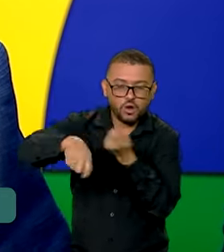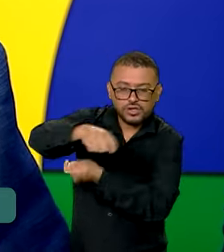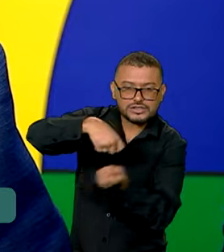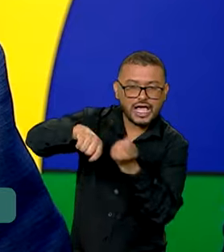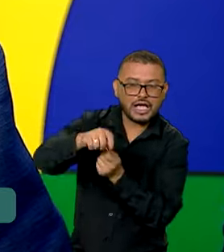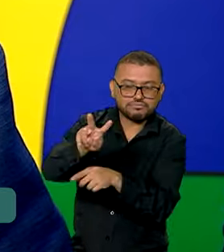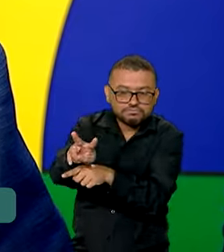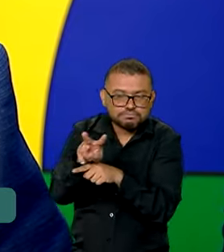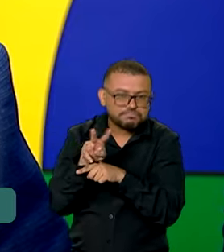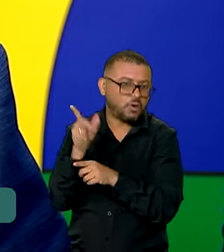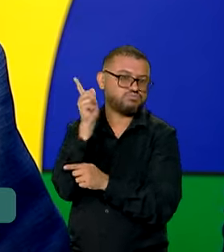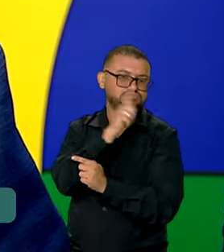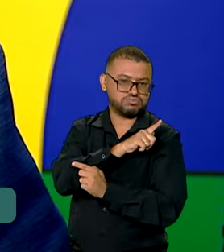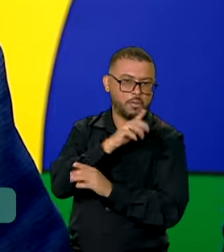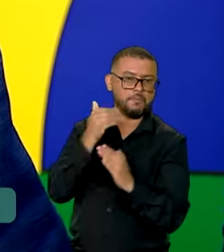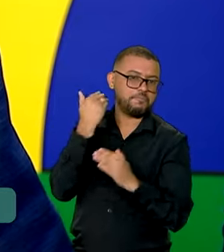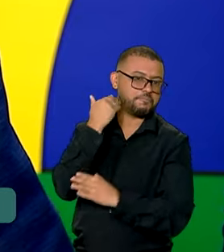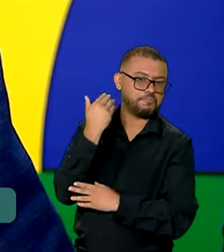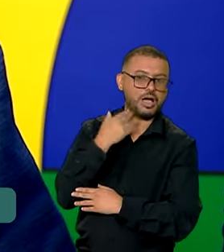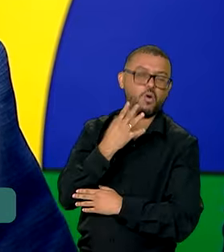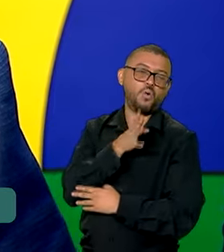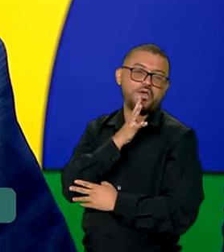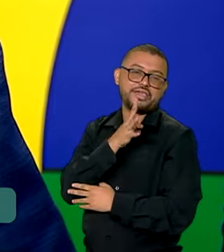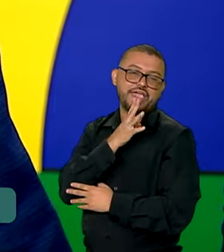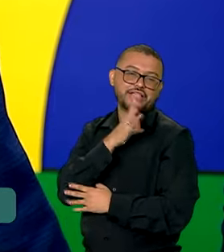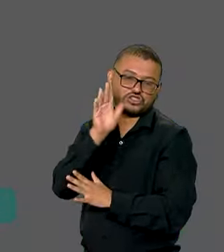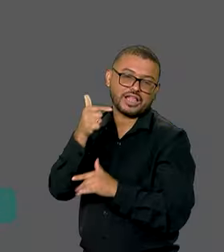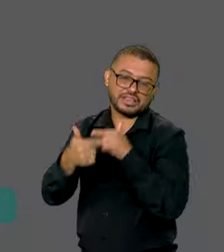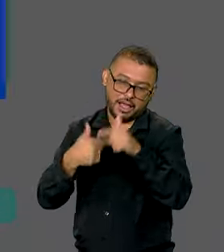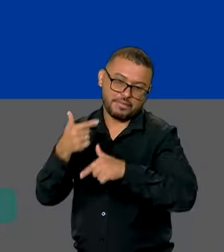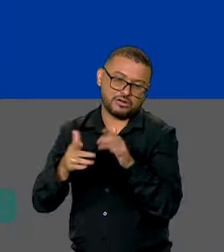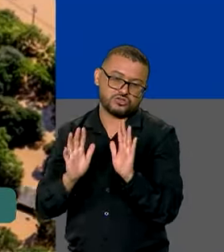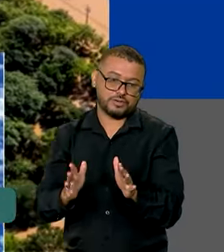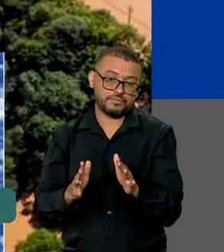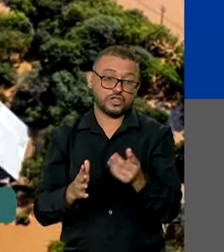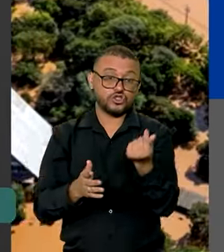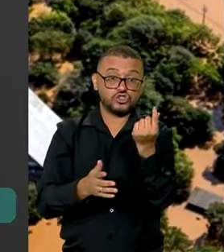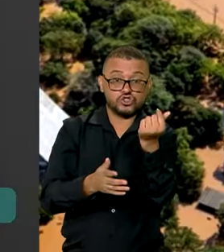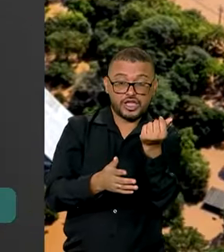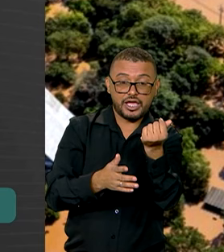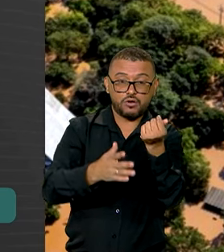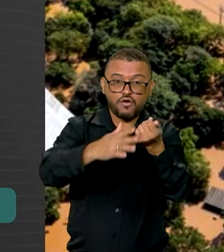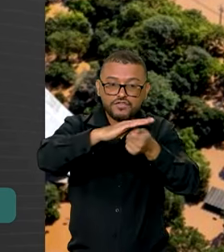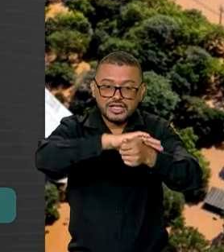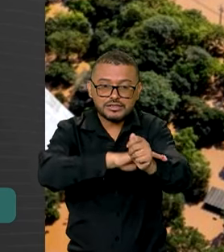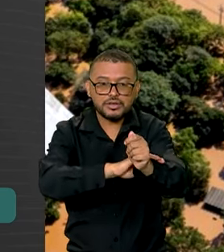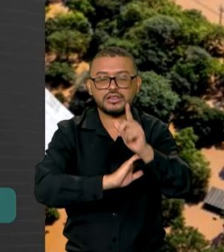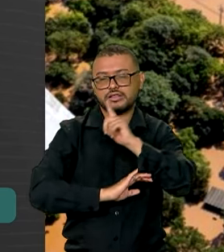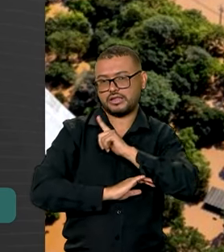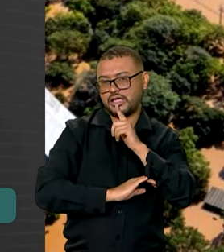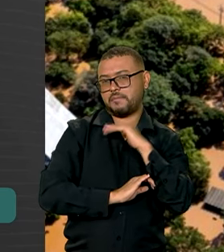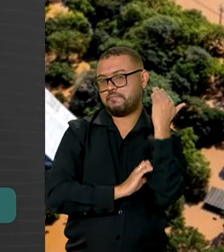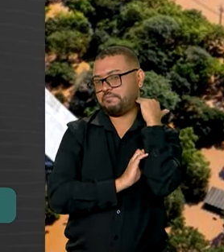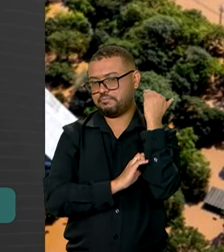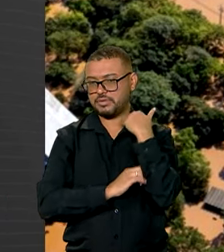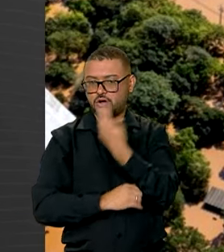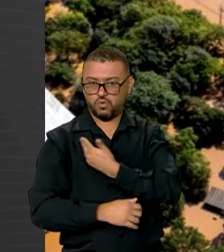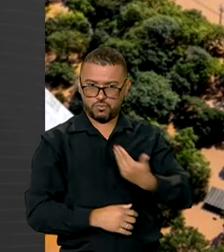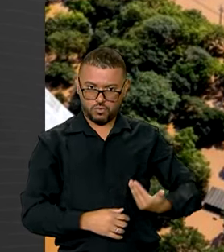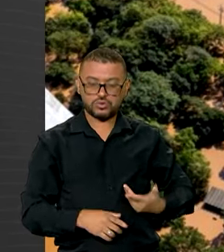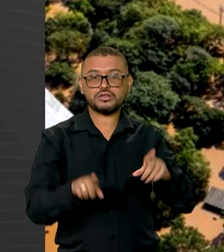de financiamento diretamente com os bancos em que elas já operam. Os recursos serão disponibilizados por meio de bancos públicos